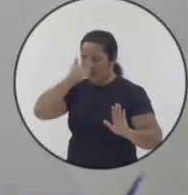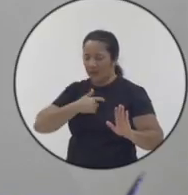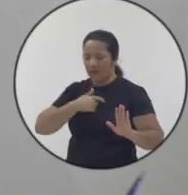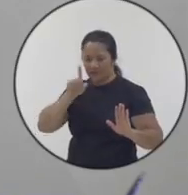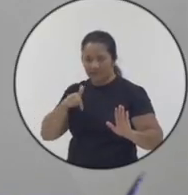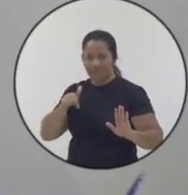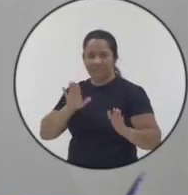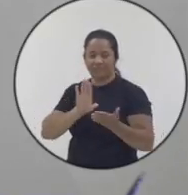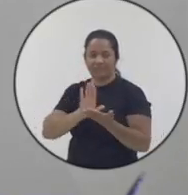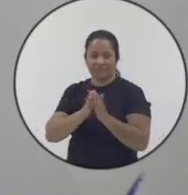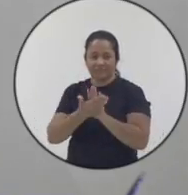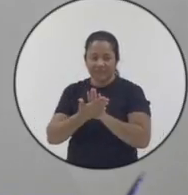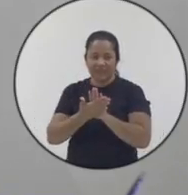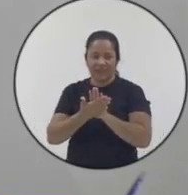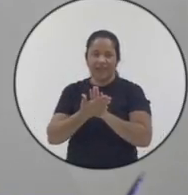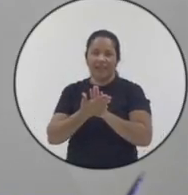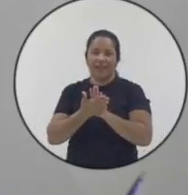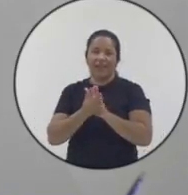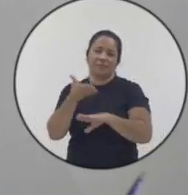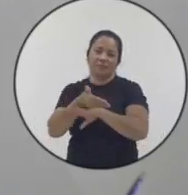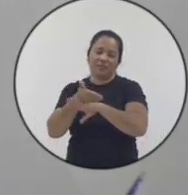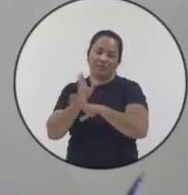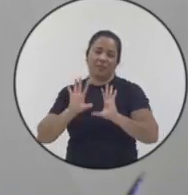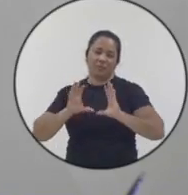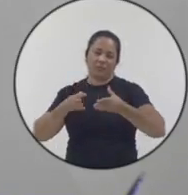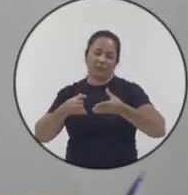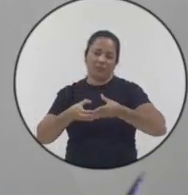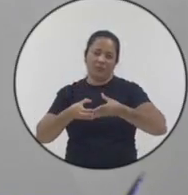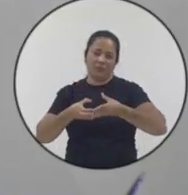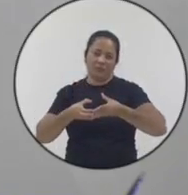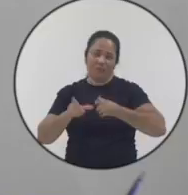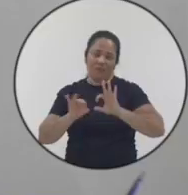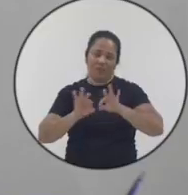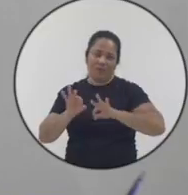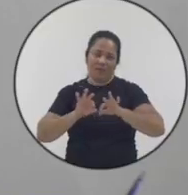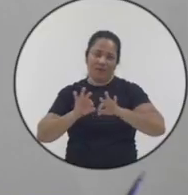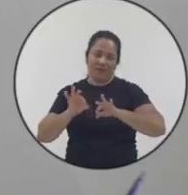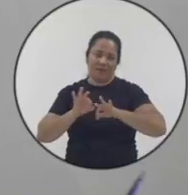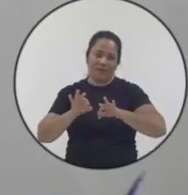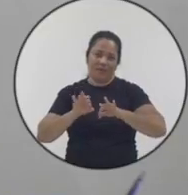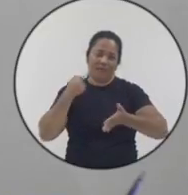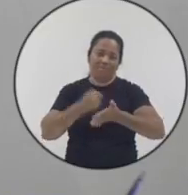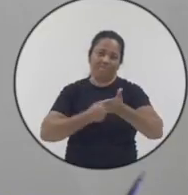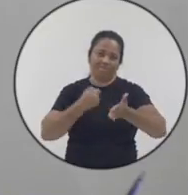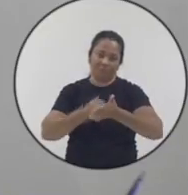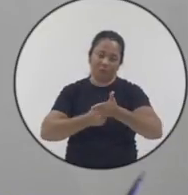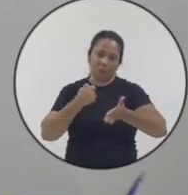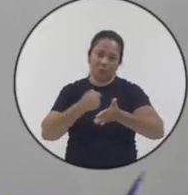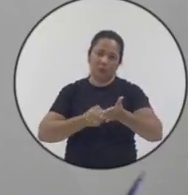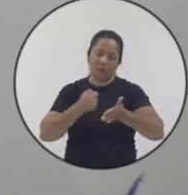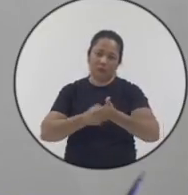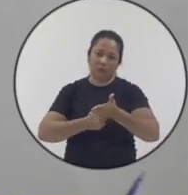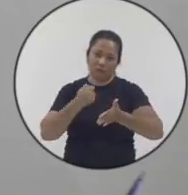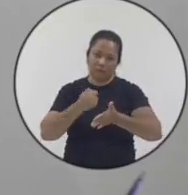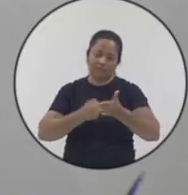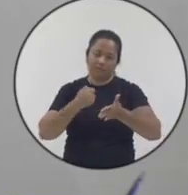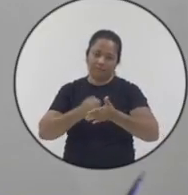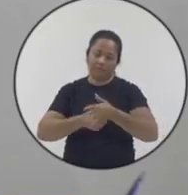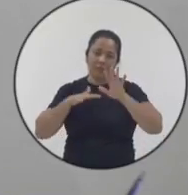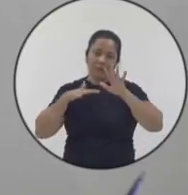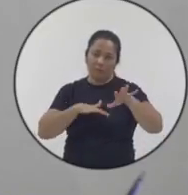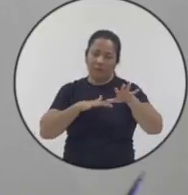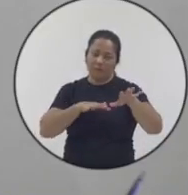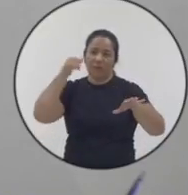organizam politicamente na luta contra as transfobias que são diárias, que são permanentes, que são constantes. Se